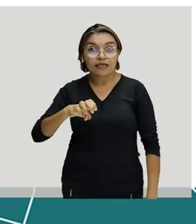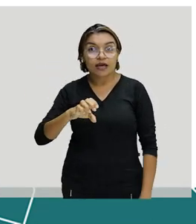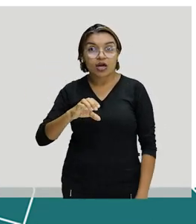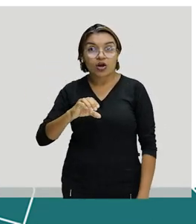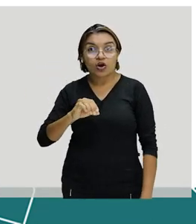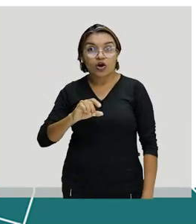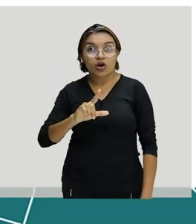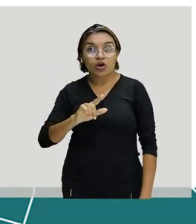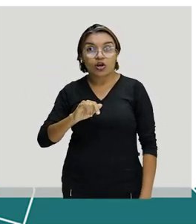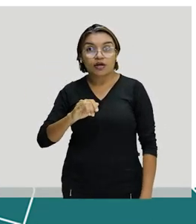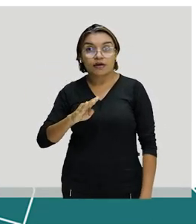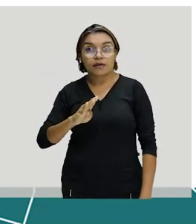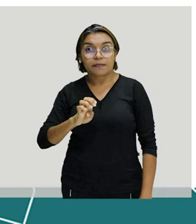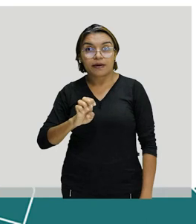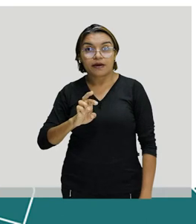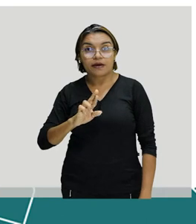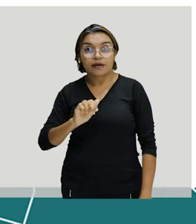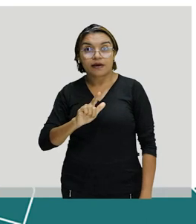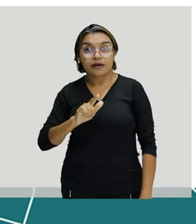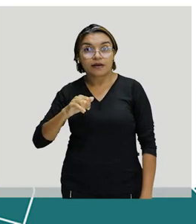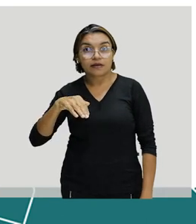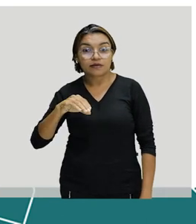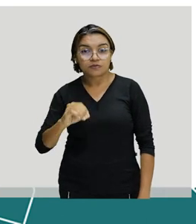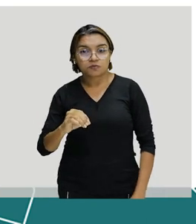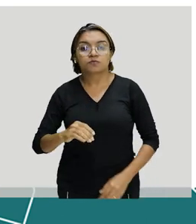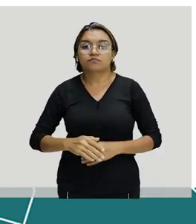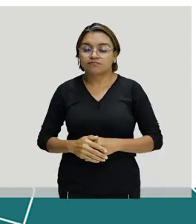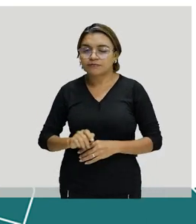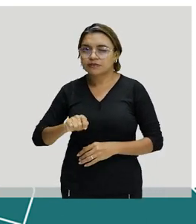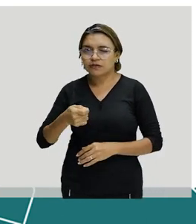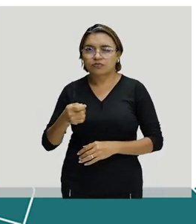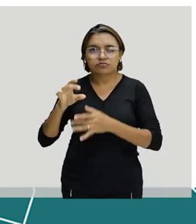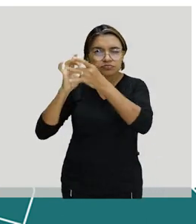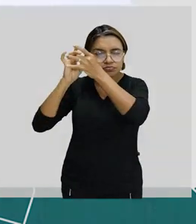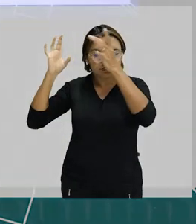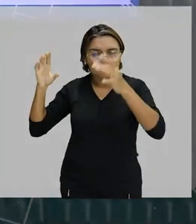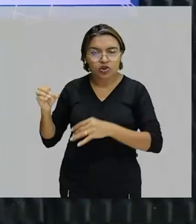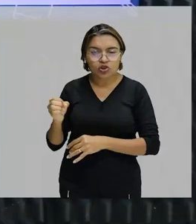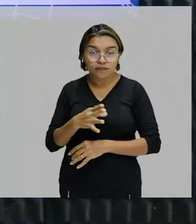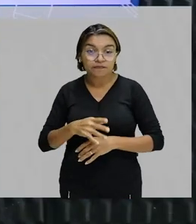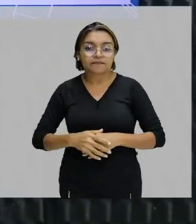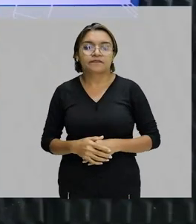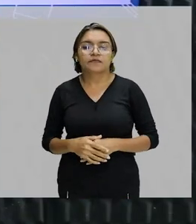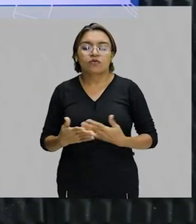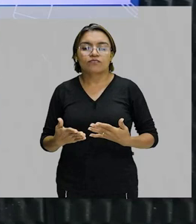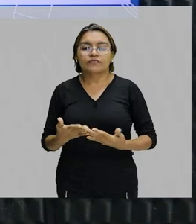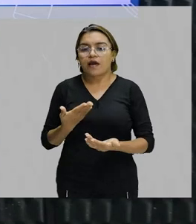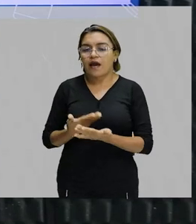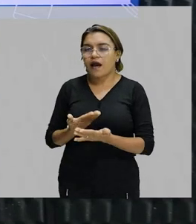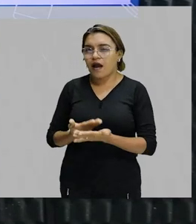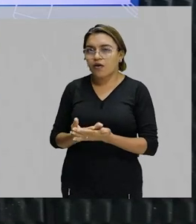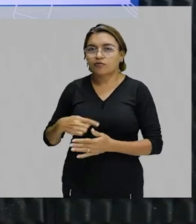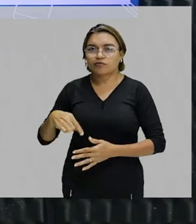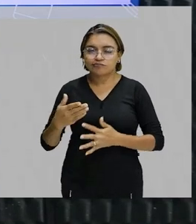neoliberalismo tá e essa aula para ficar bem didático bem facinho da gente entender Eu dividi em quatro